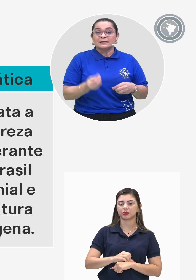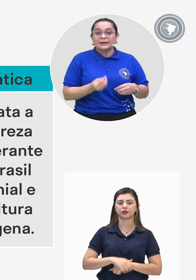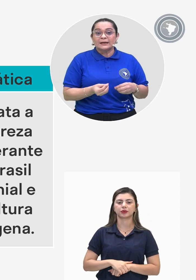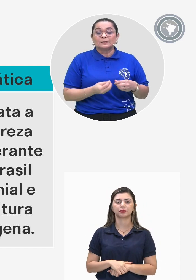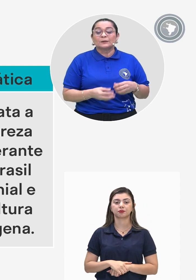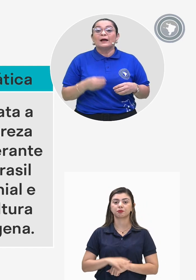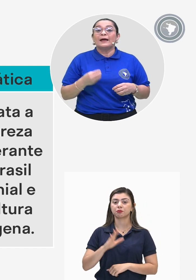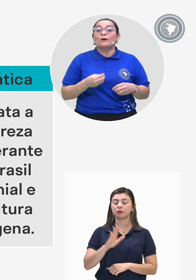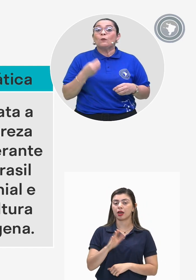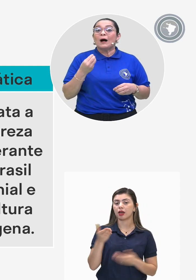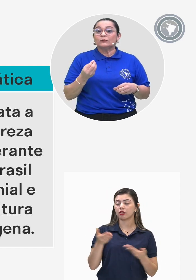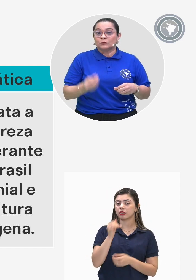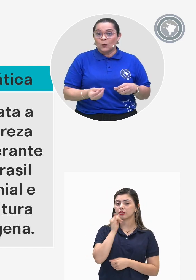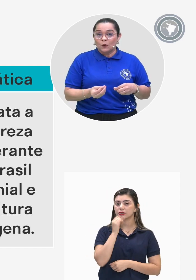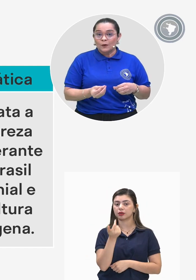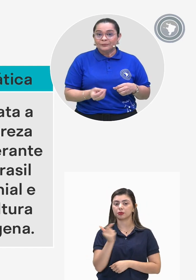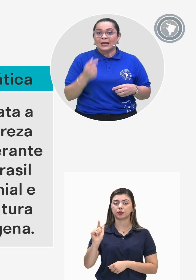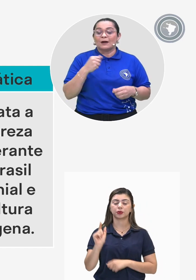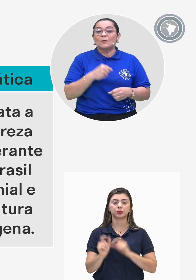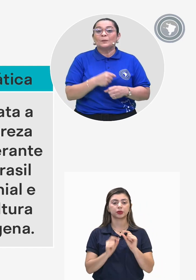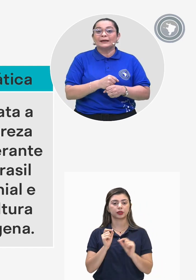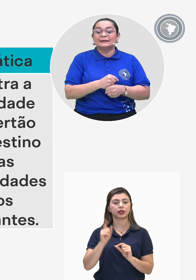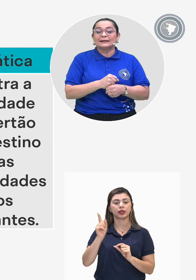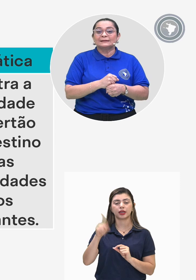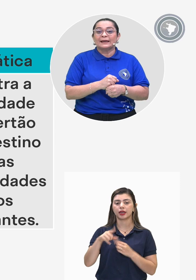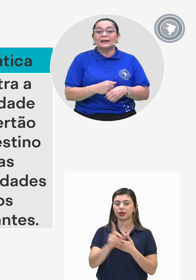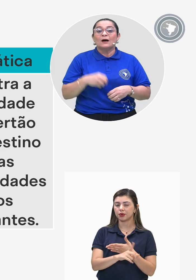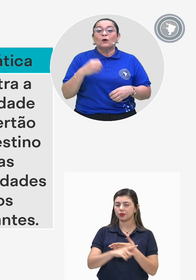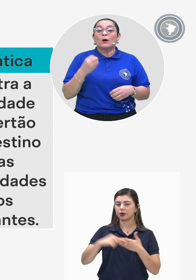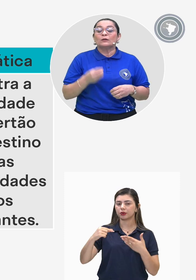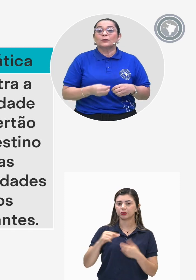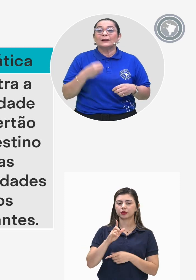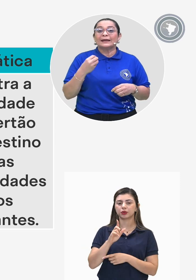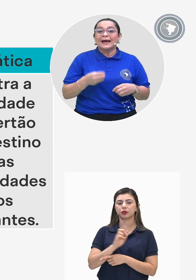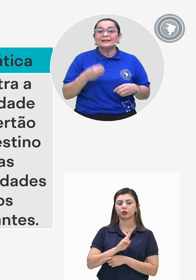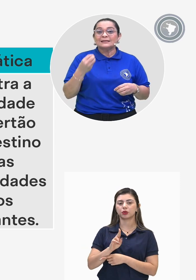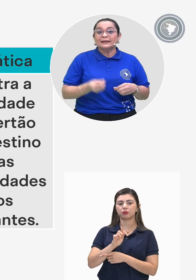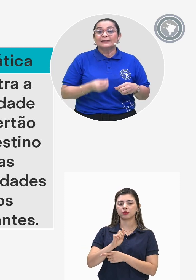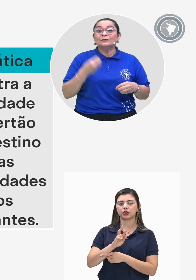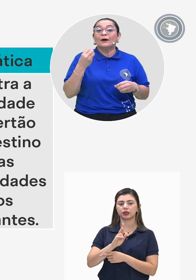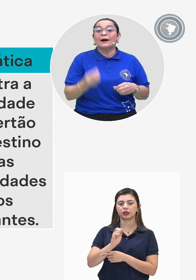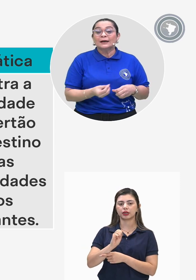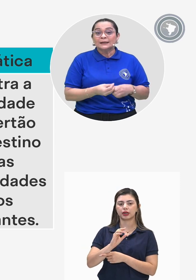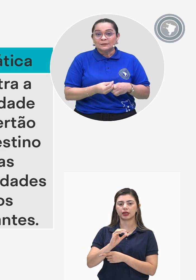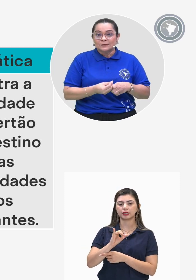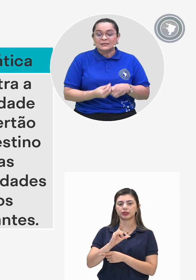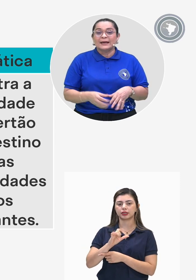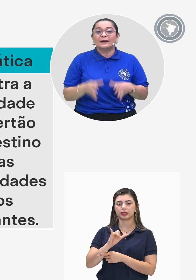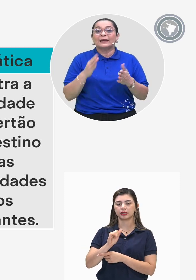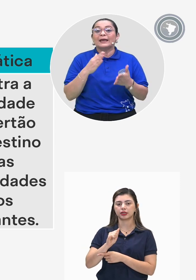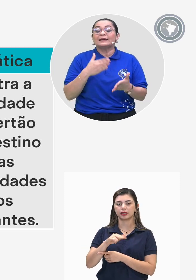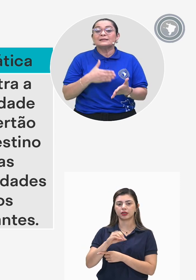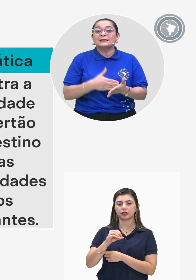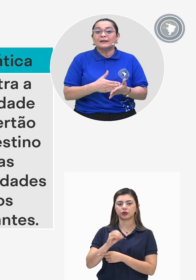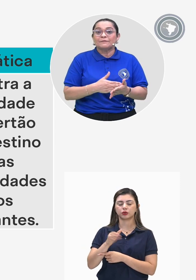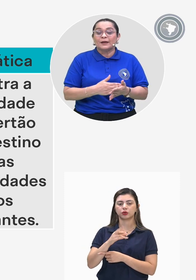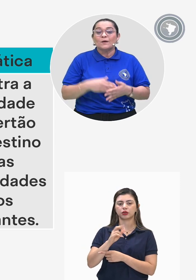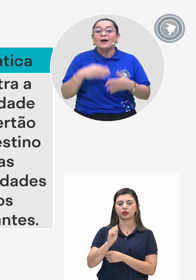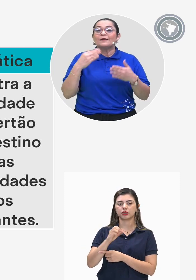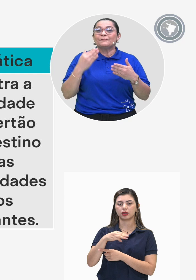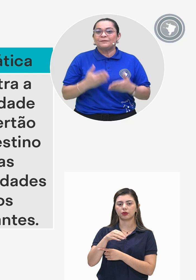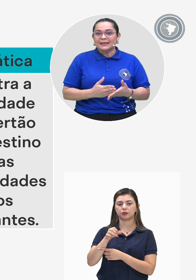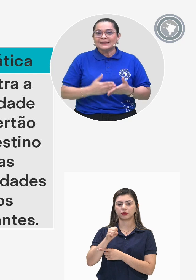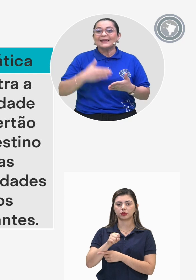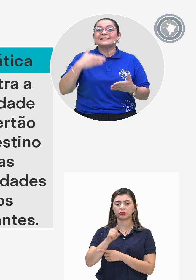próximo exemplo é o autor, acompanha aí na tela, o autor Graciliano Ramos, né, que ele